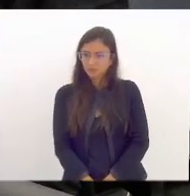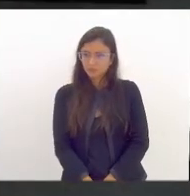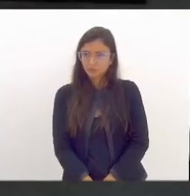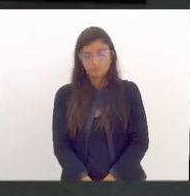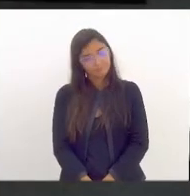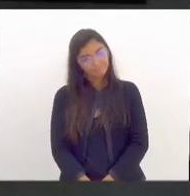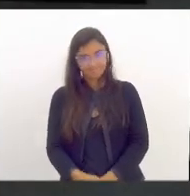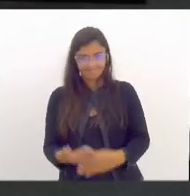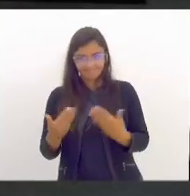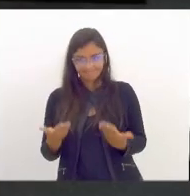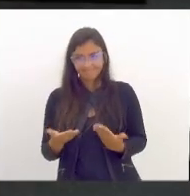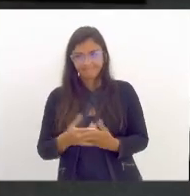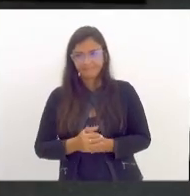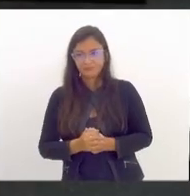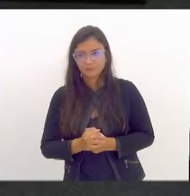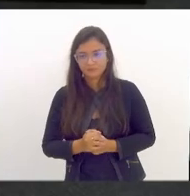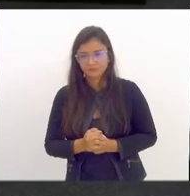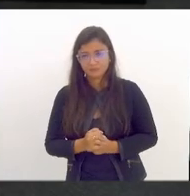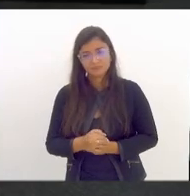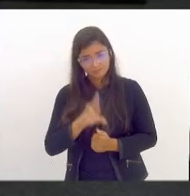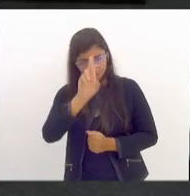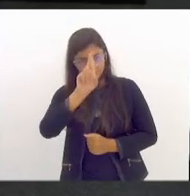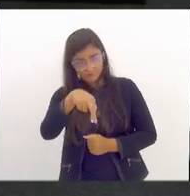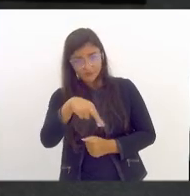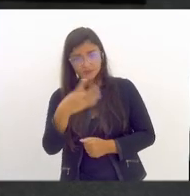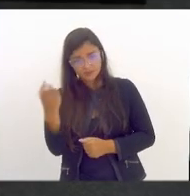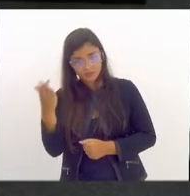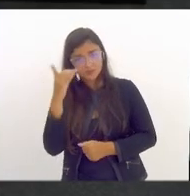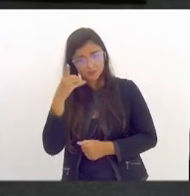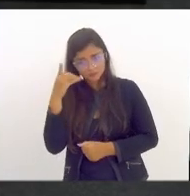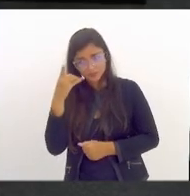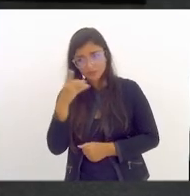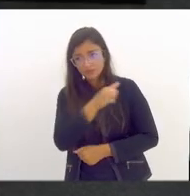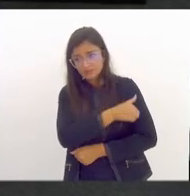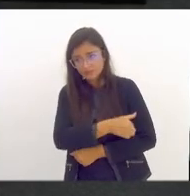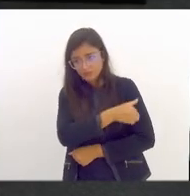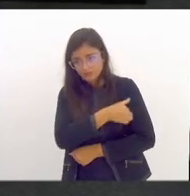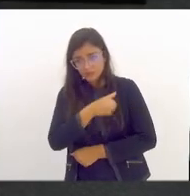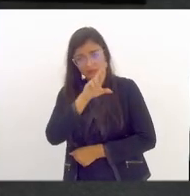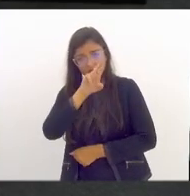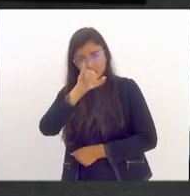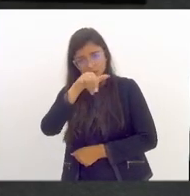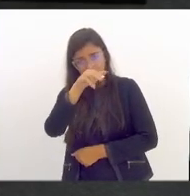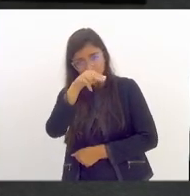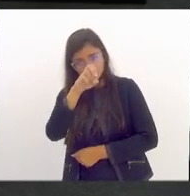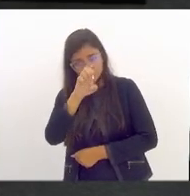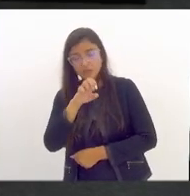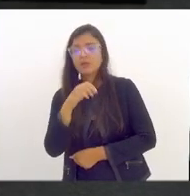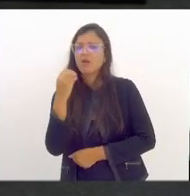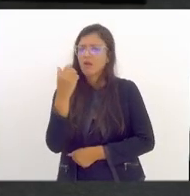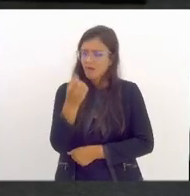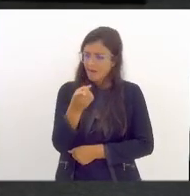Senhora Presidente, tem razão a nossa deputada enfermeira Rejane,